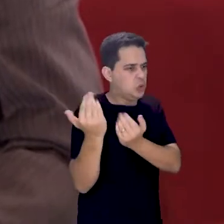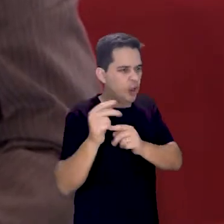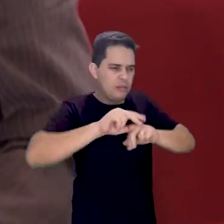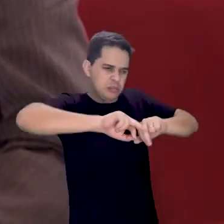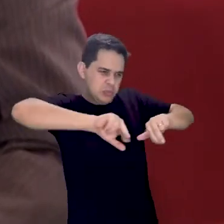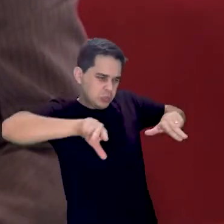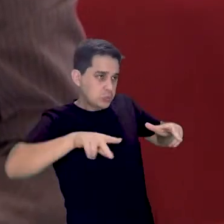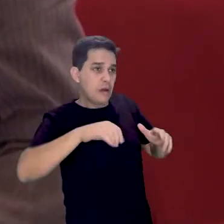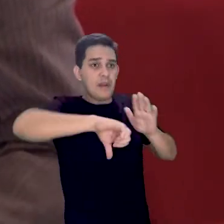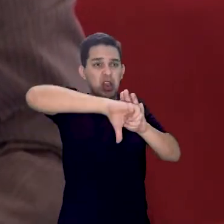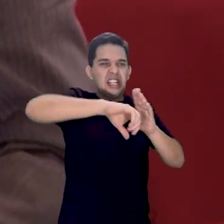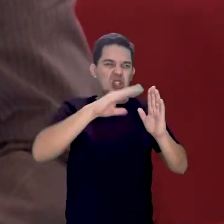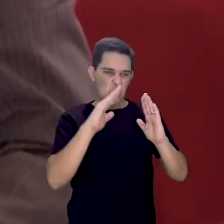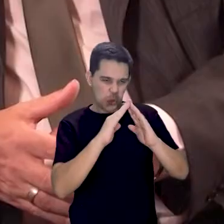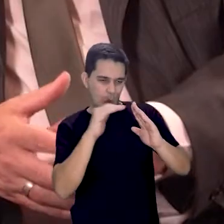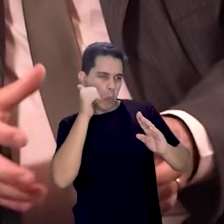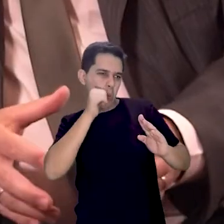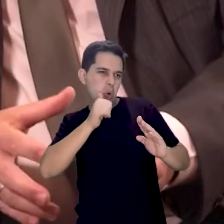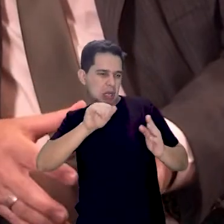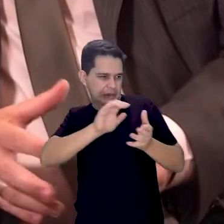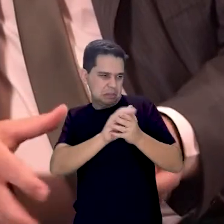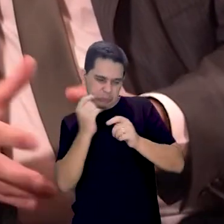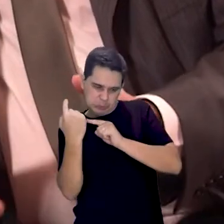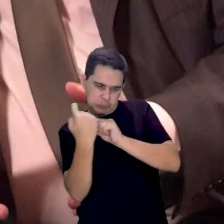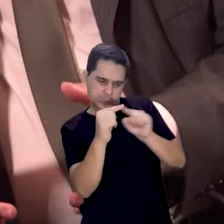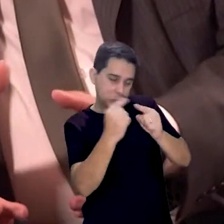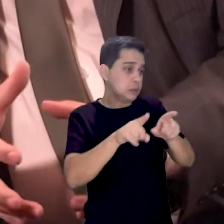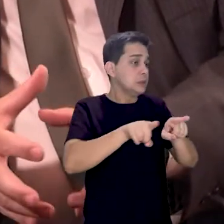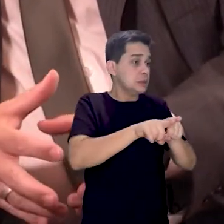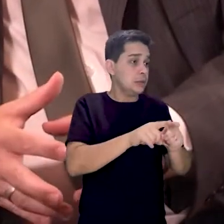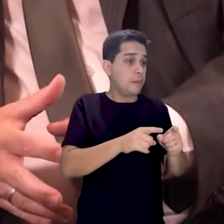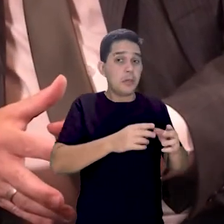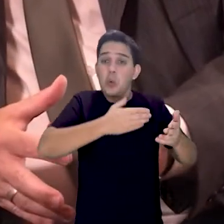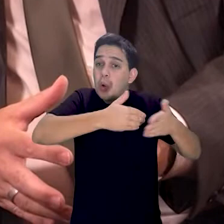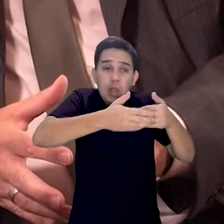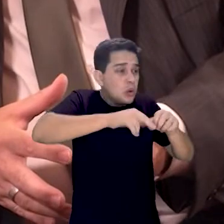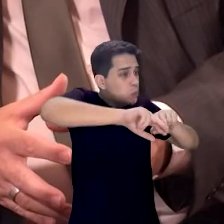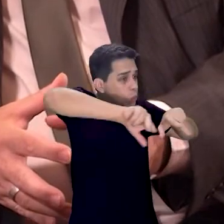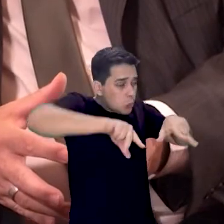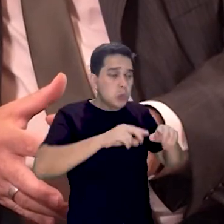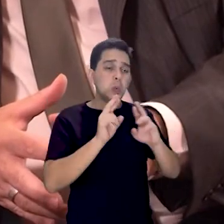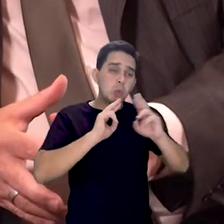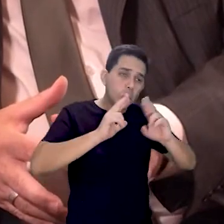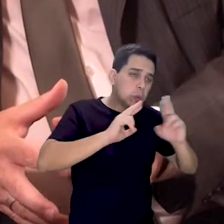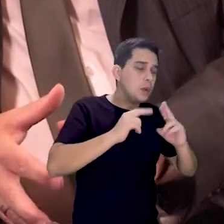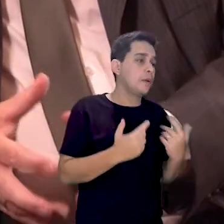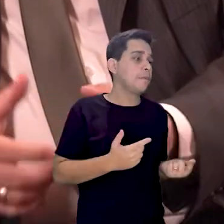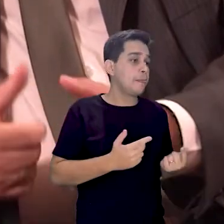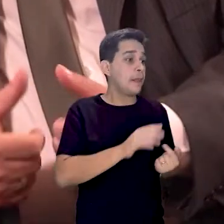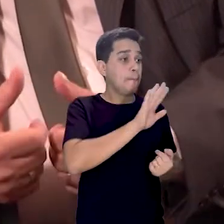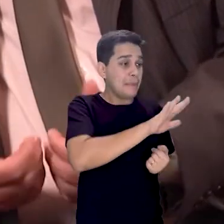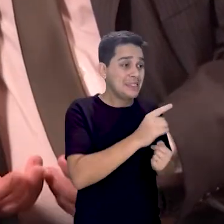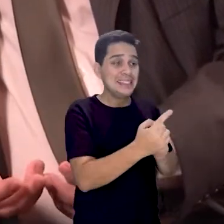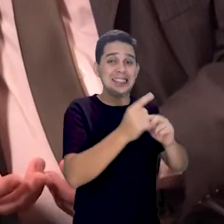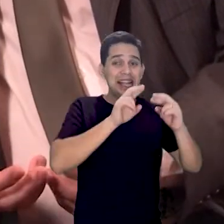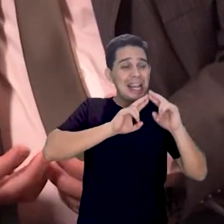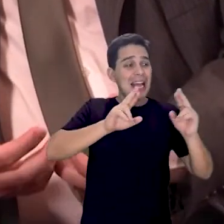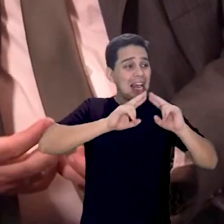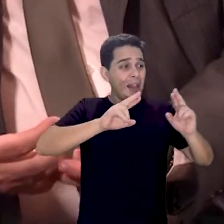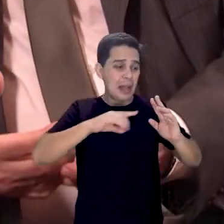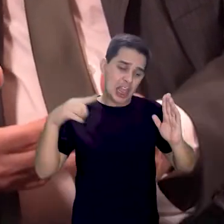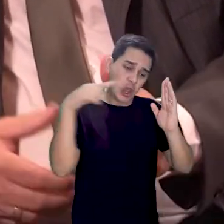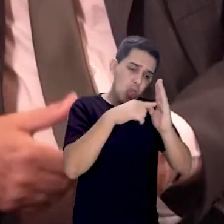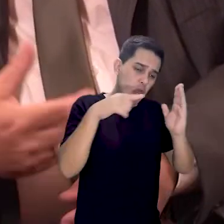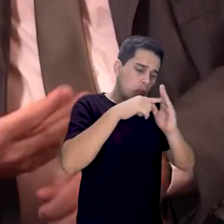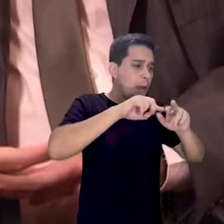demanda não for efetivamente do interesse institucional, não for uma demanda que tem atribuição do Ministério Público de tratar,